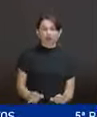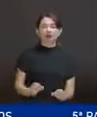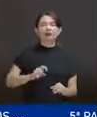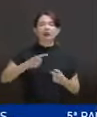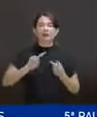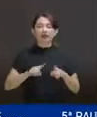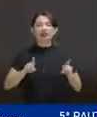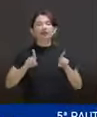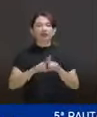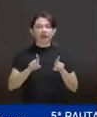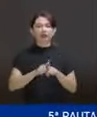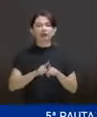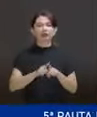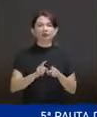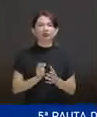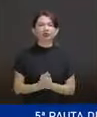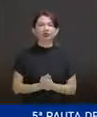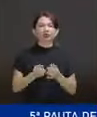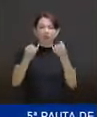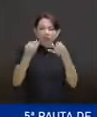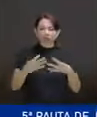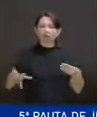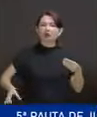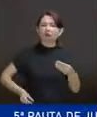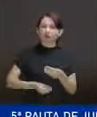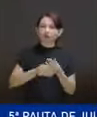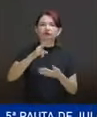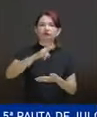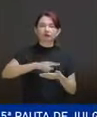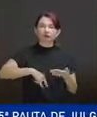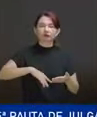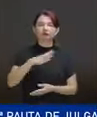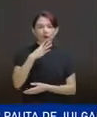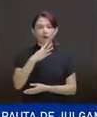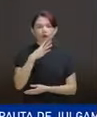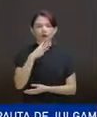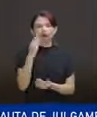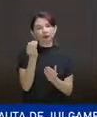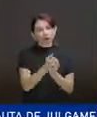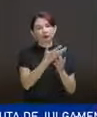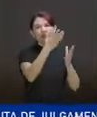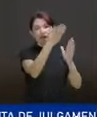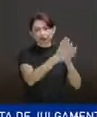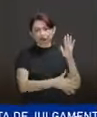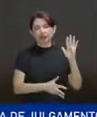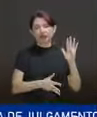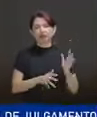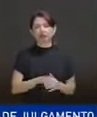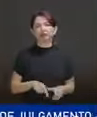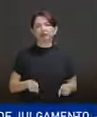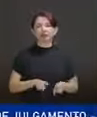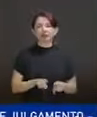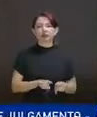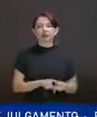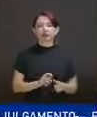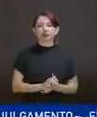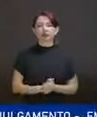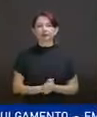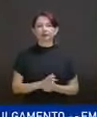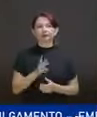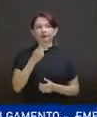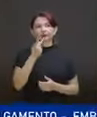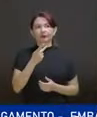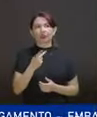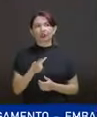ela fundamenta de maneira hábil a ensejar o conhecimento dos embargos. Então, o contraponto, porquanto argumenta